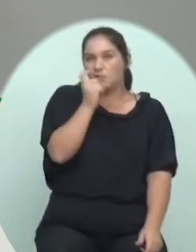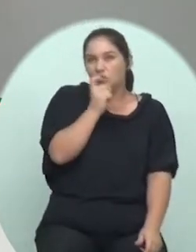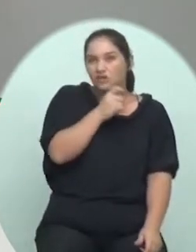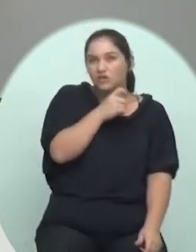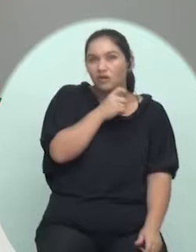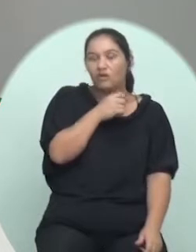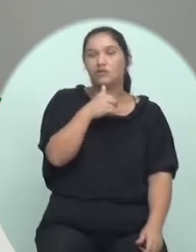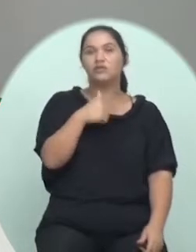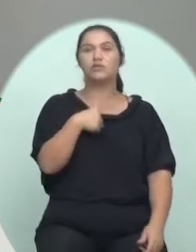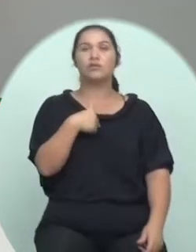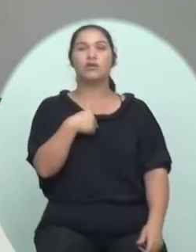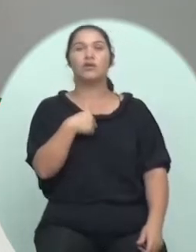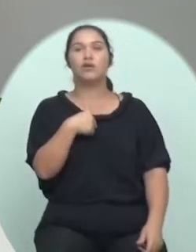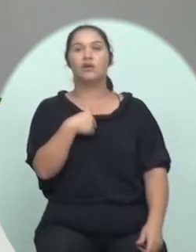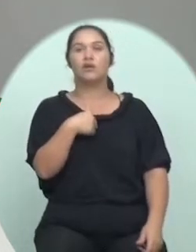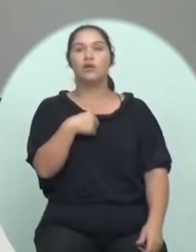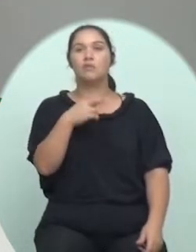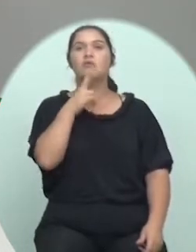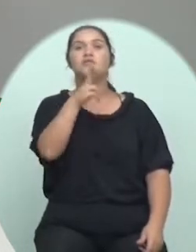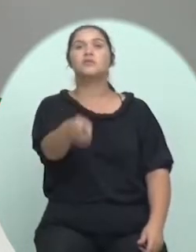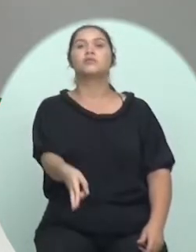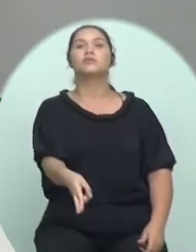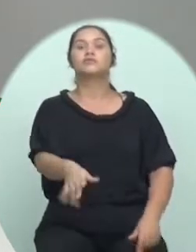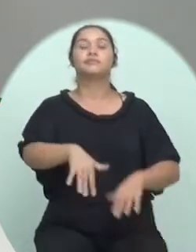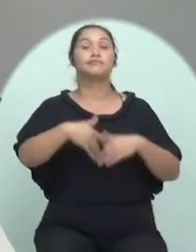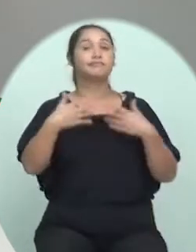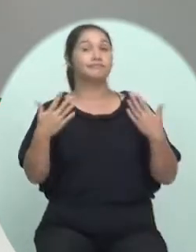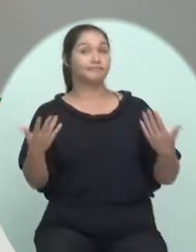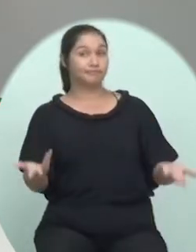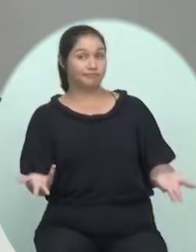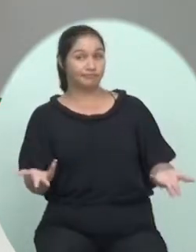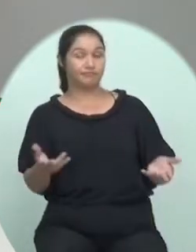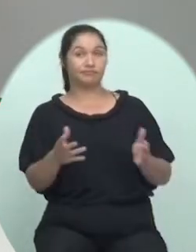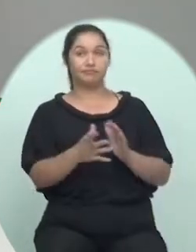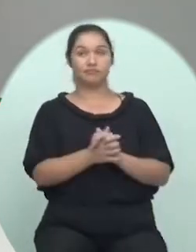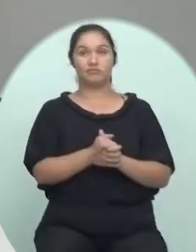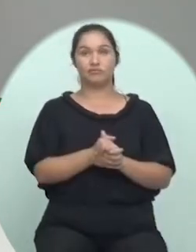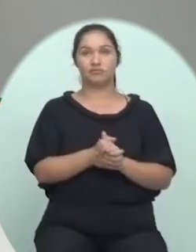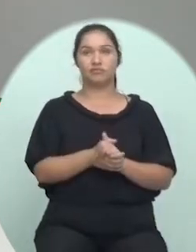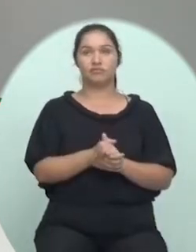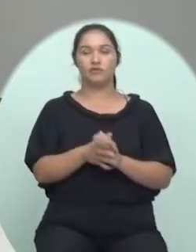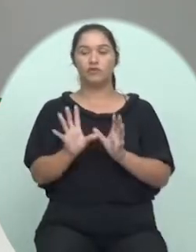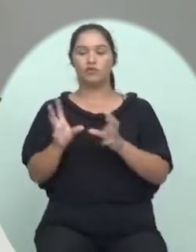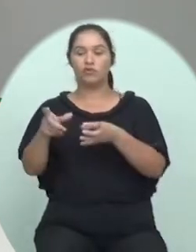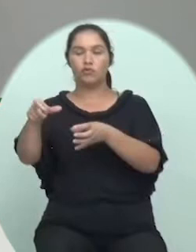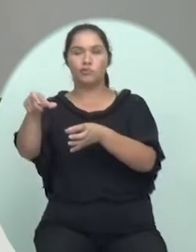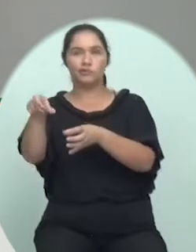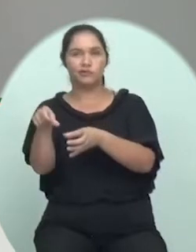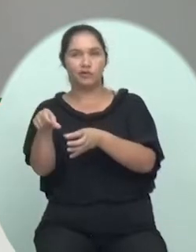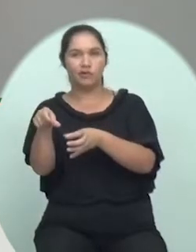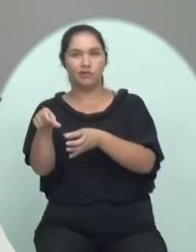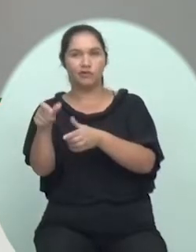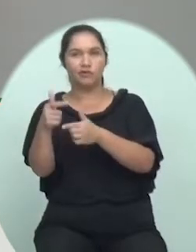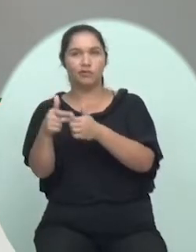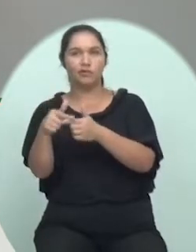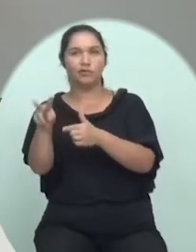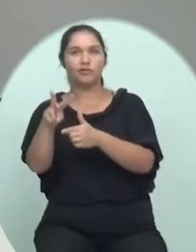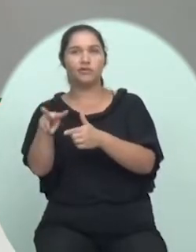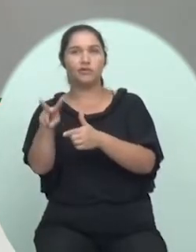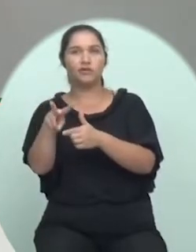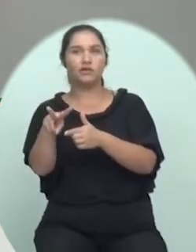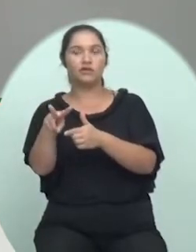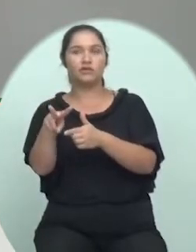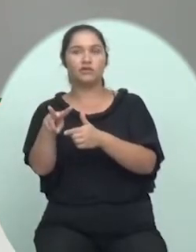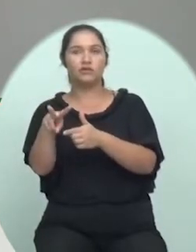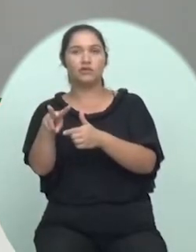isso, sim, muita gente dá gol. Não, mas se existir o grupo de 9, por que o vereador vai botar o nome? Botei sim, porque